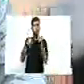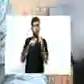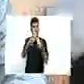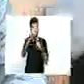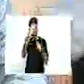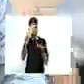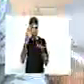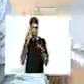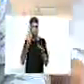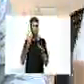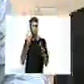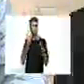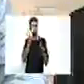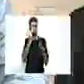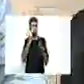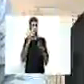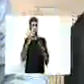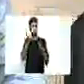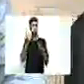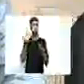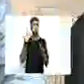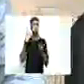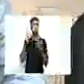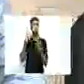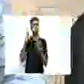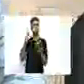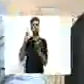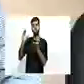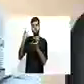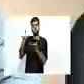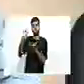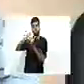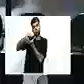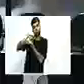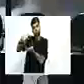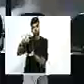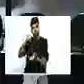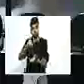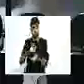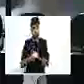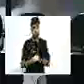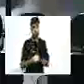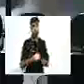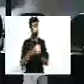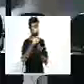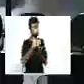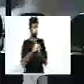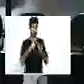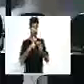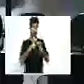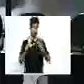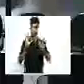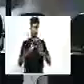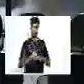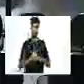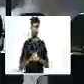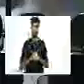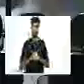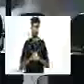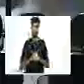já procurando adquirir recurso para essa área pode começar a responder se